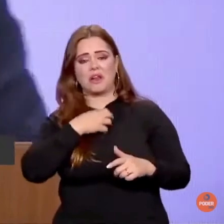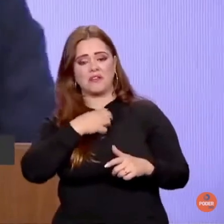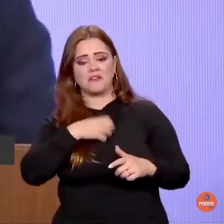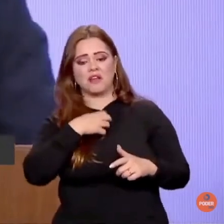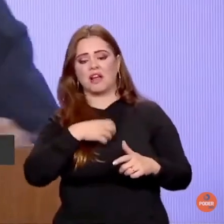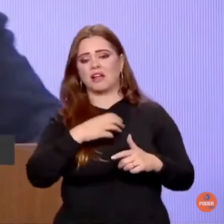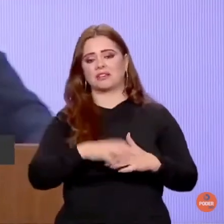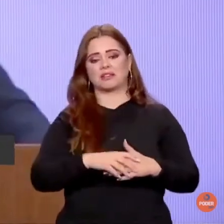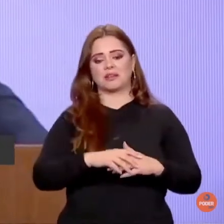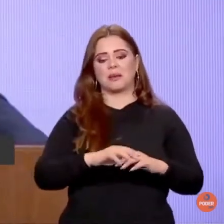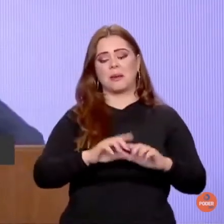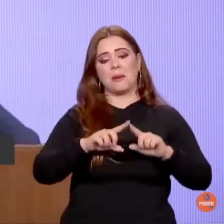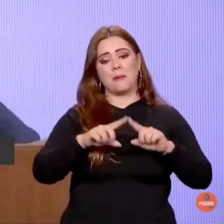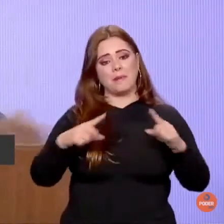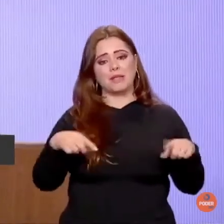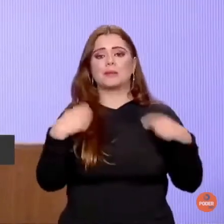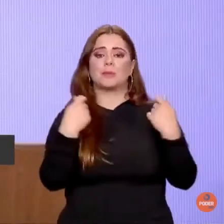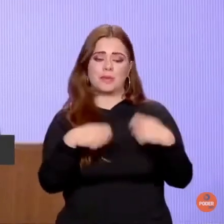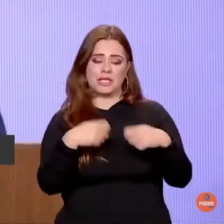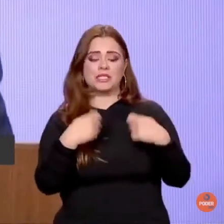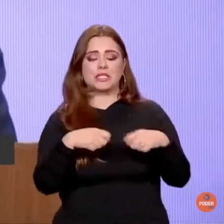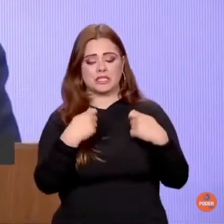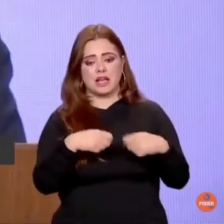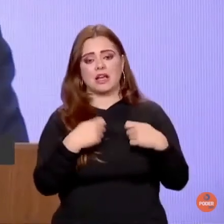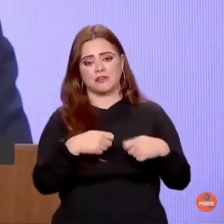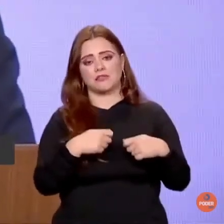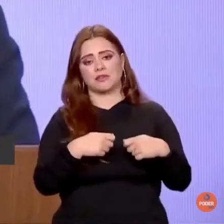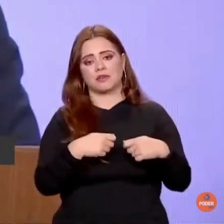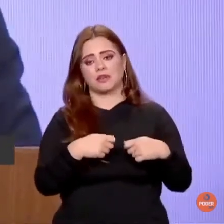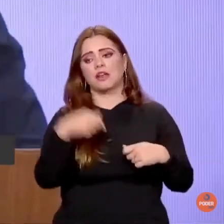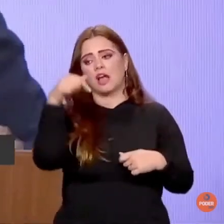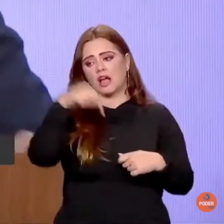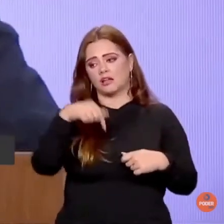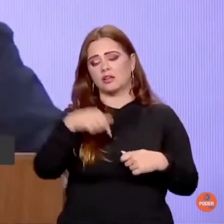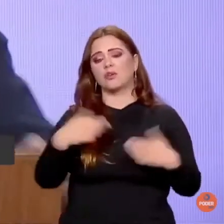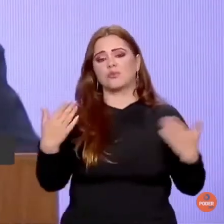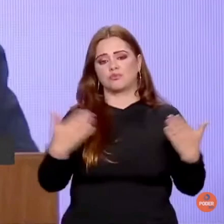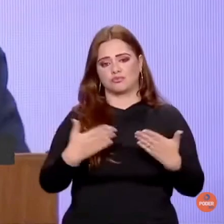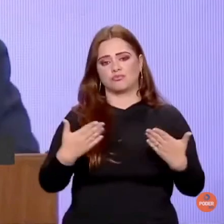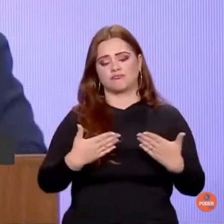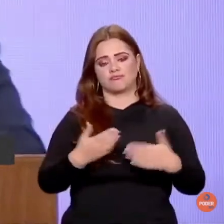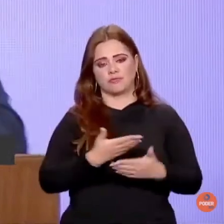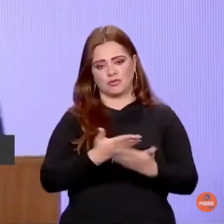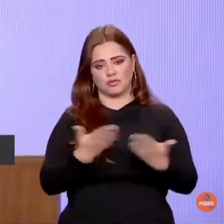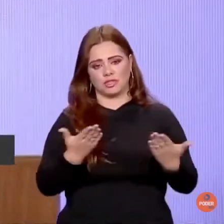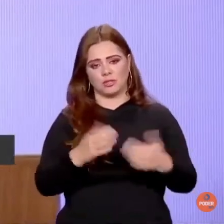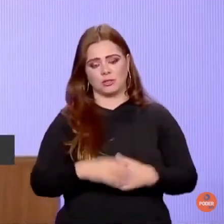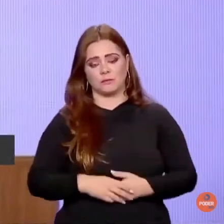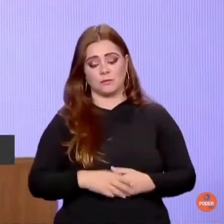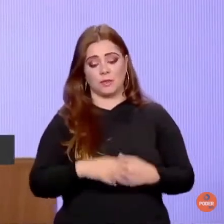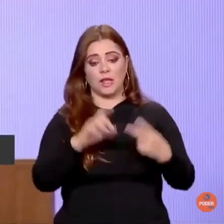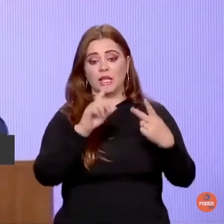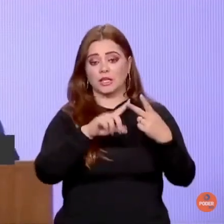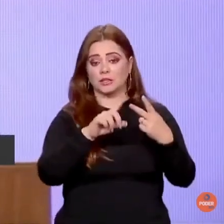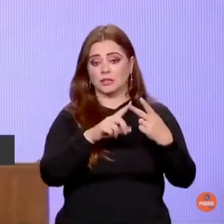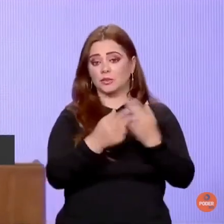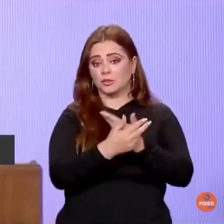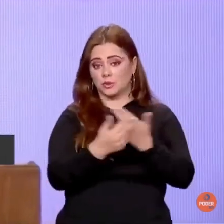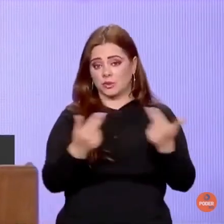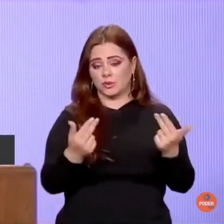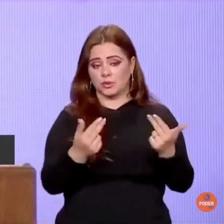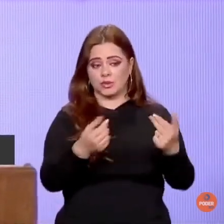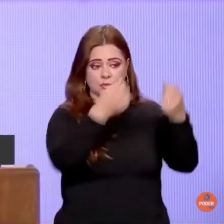apropriado, mas eu tinha que fazer esse ato aqui com vocês. A segunda coisa,